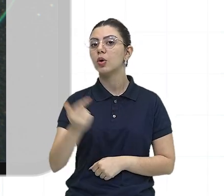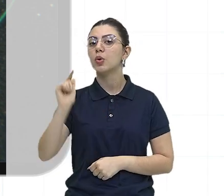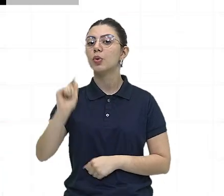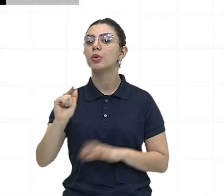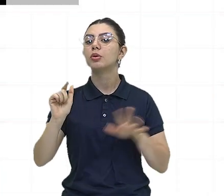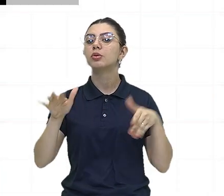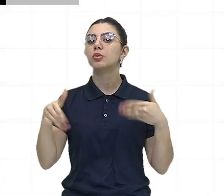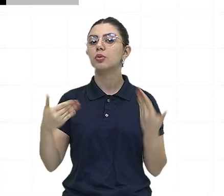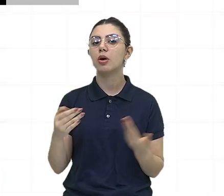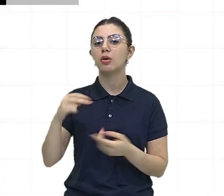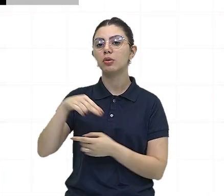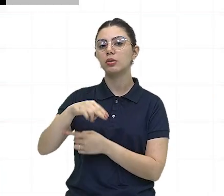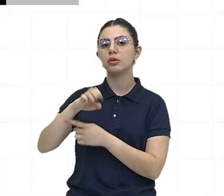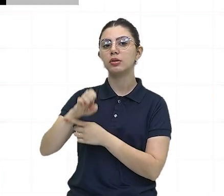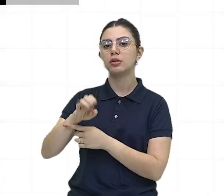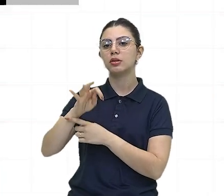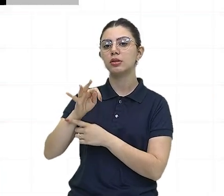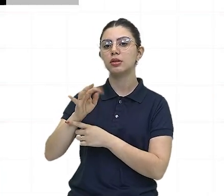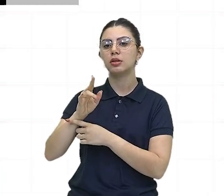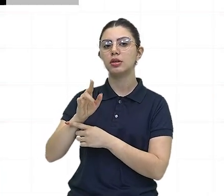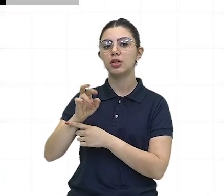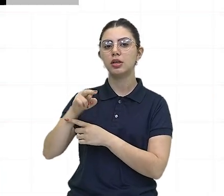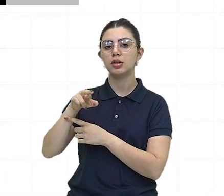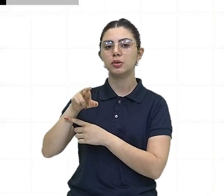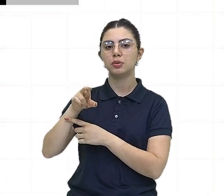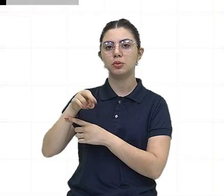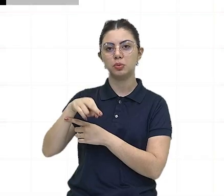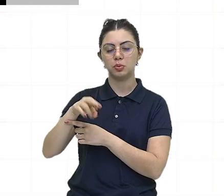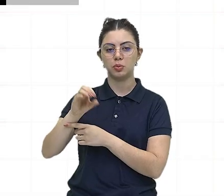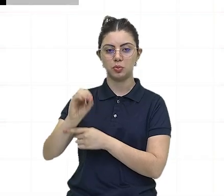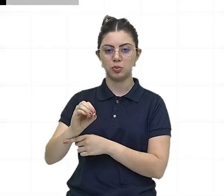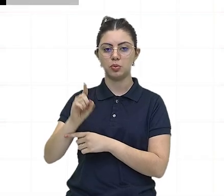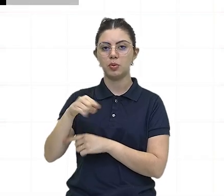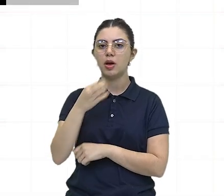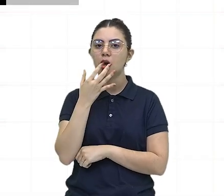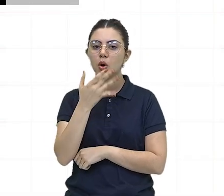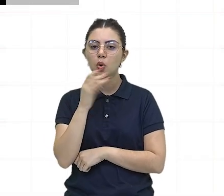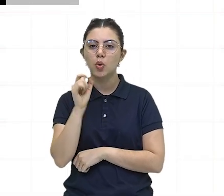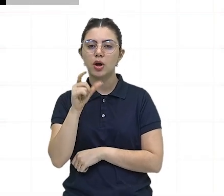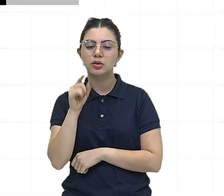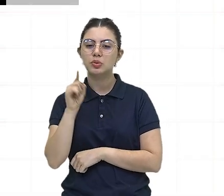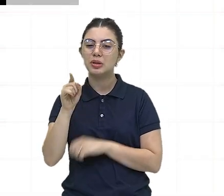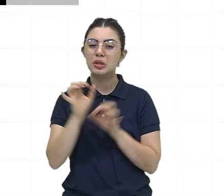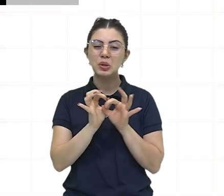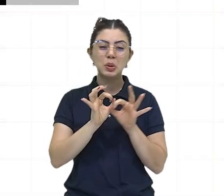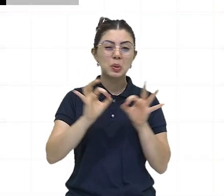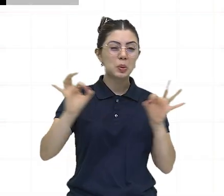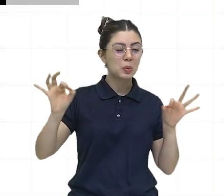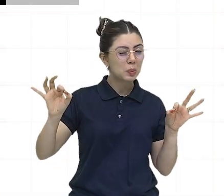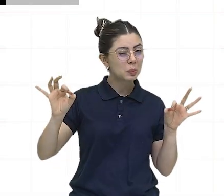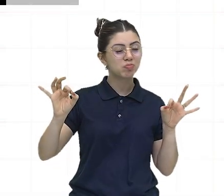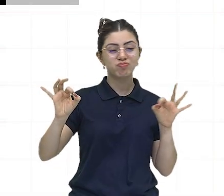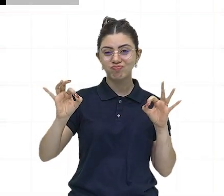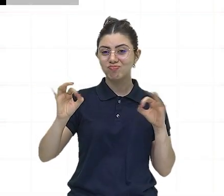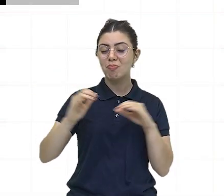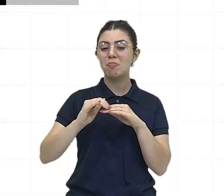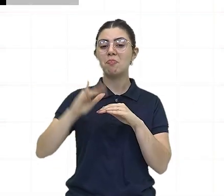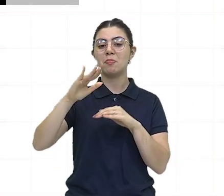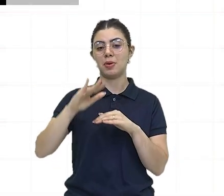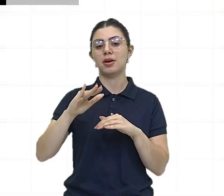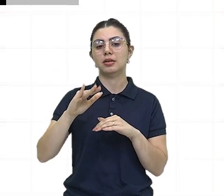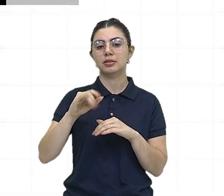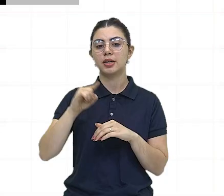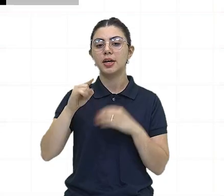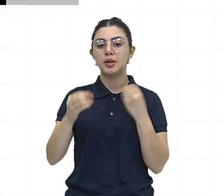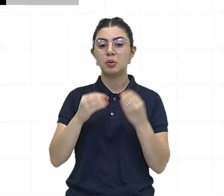é Netuno. É o planeta azul, o mais distante do sistema solar. Tem uma atmosfera dinâmica